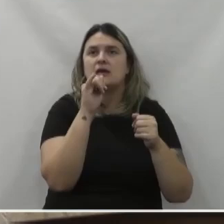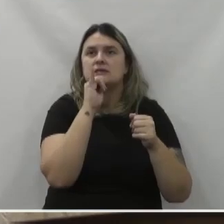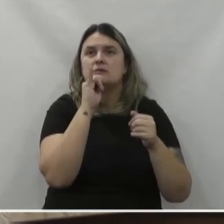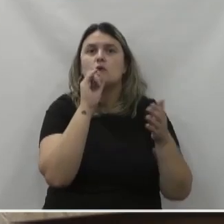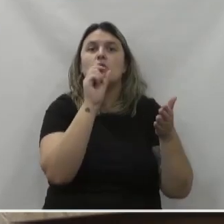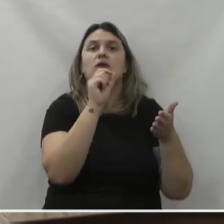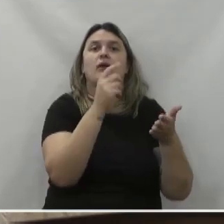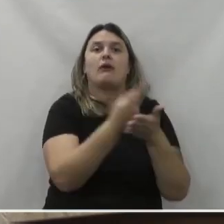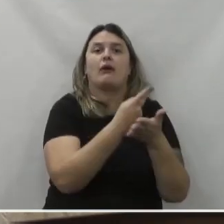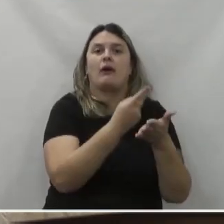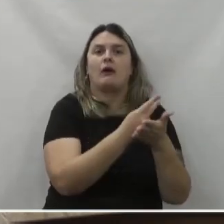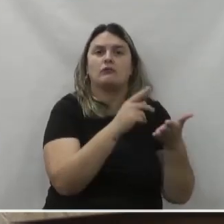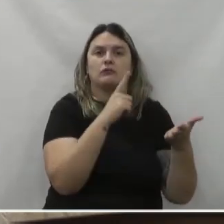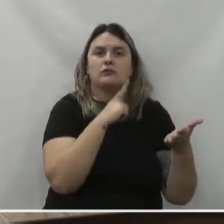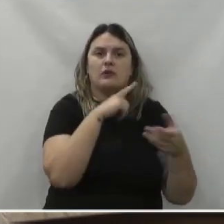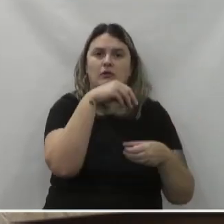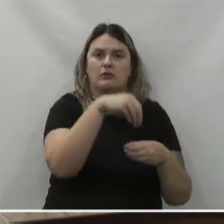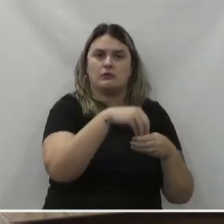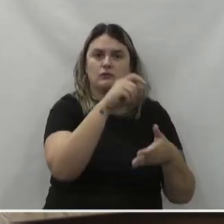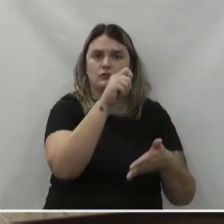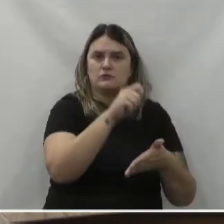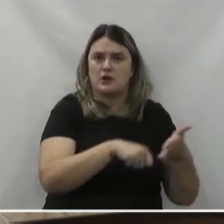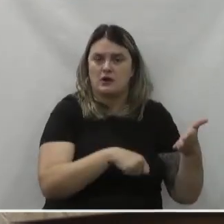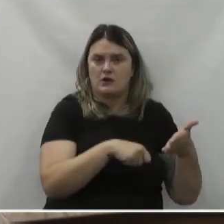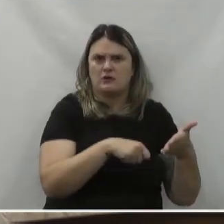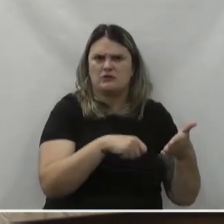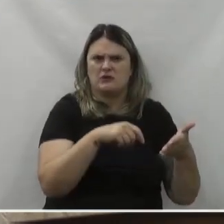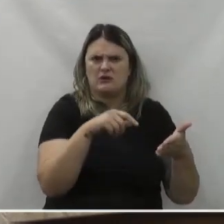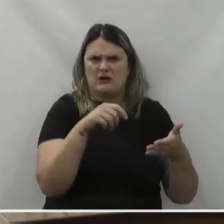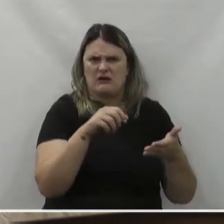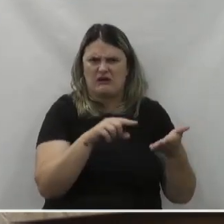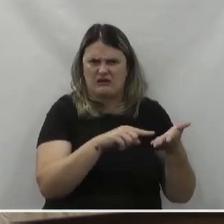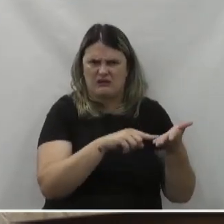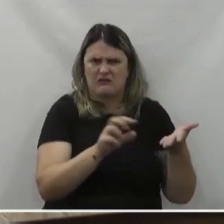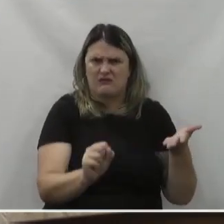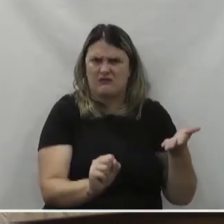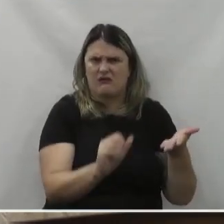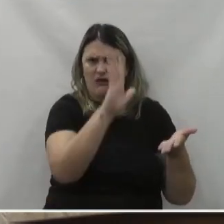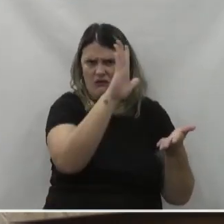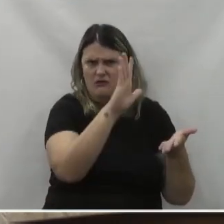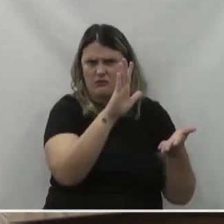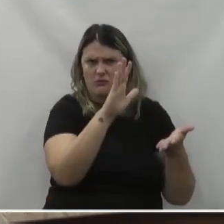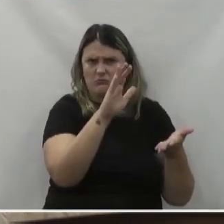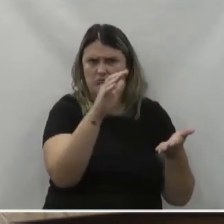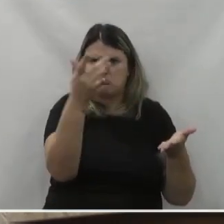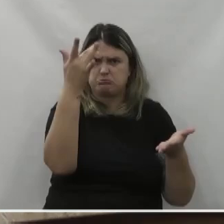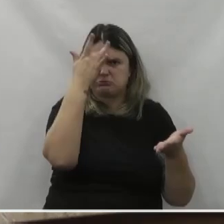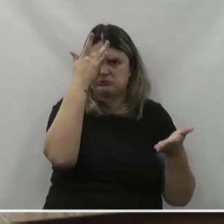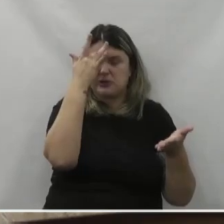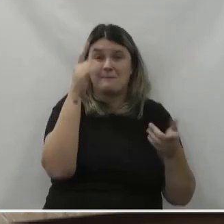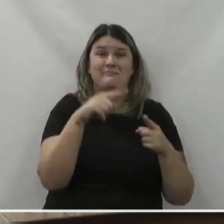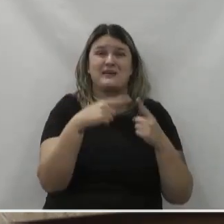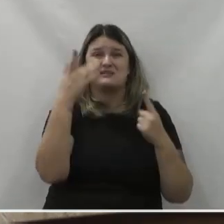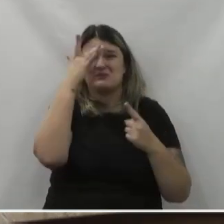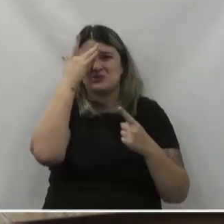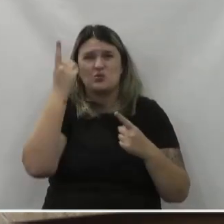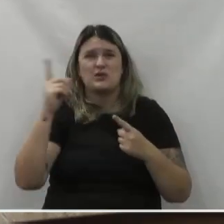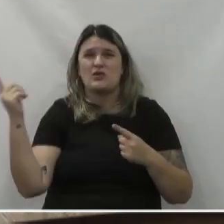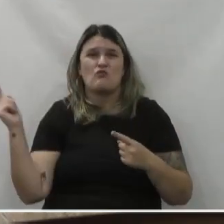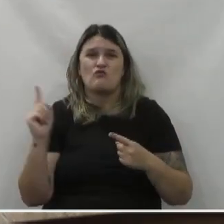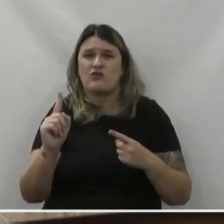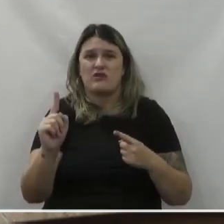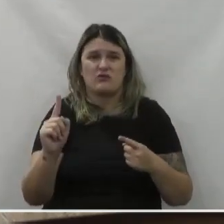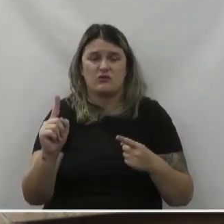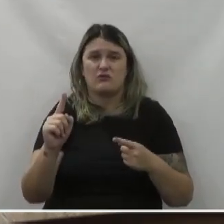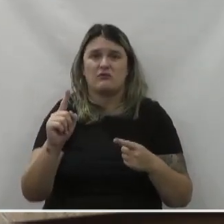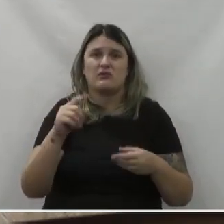irregularidades, pontuou abuso de valores, e realmente a pessoa não estava aqui. Está dentro